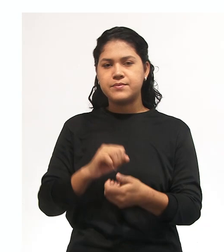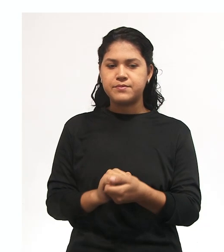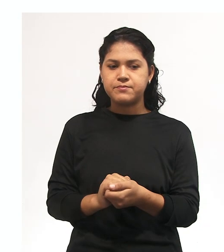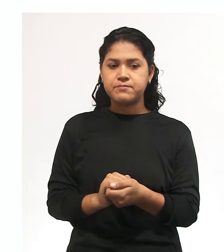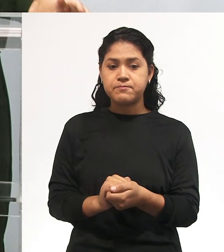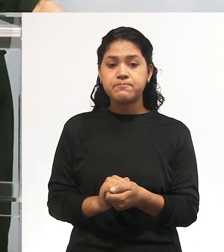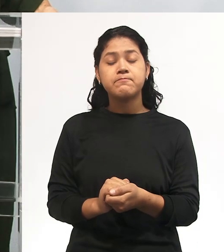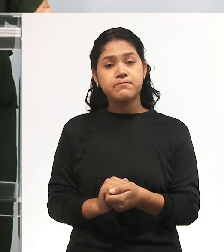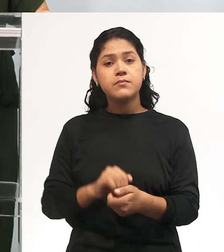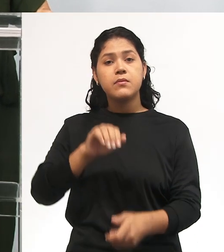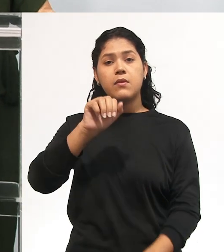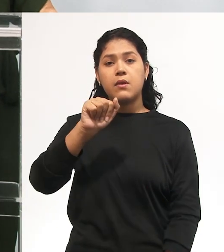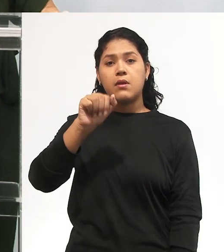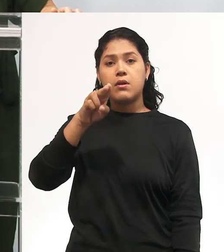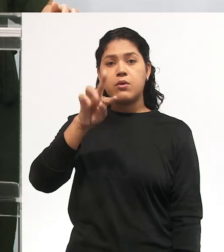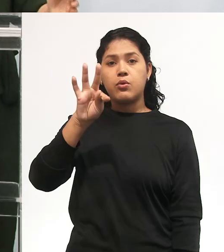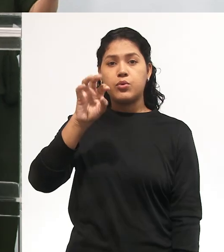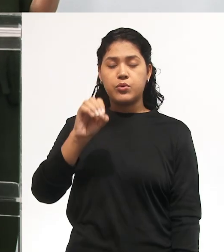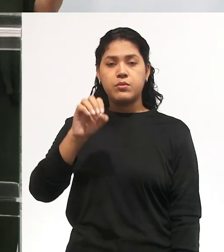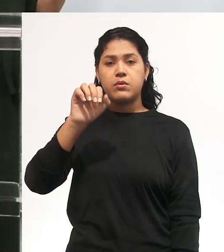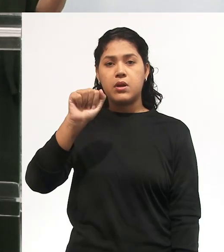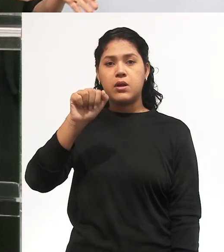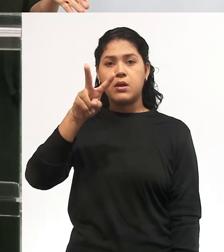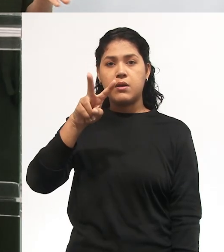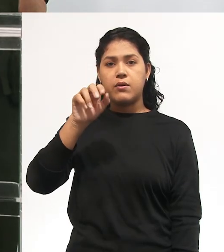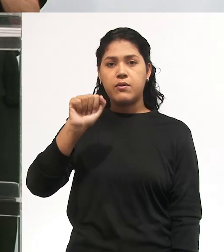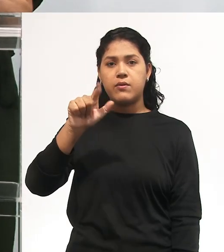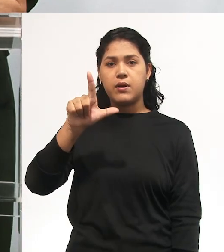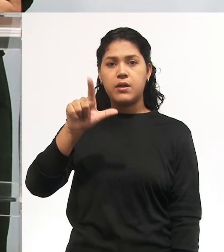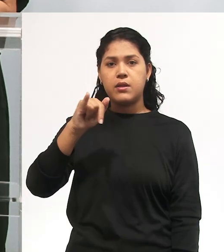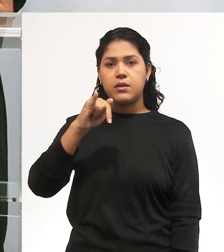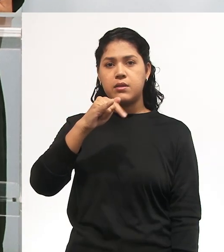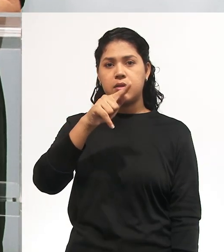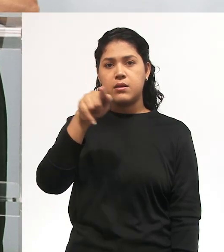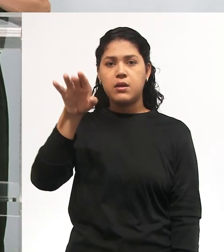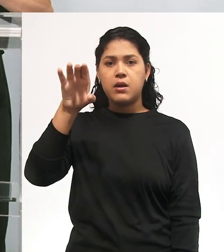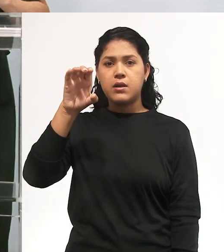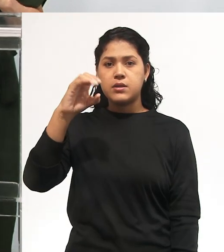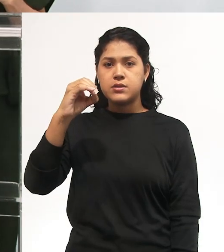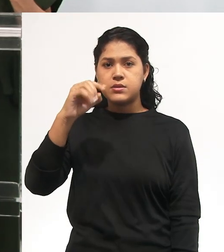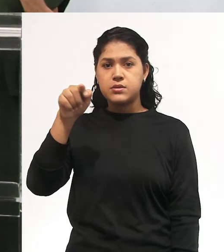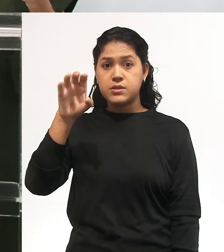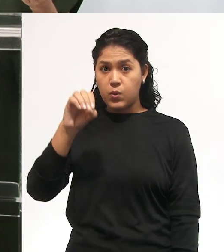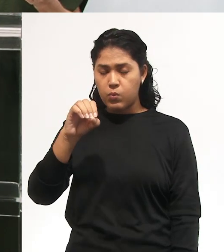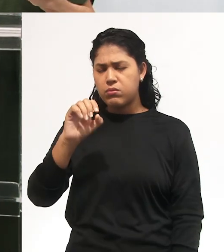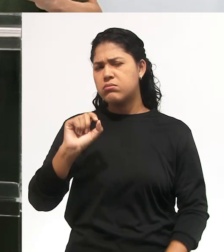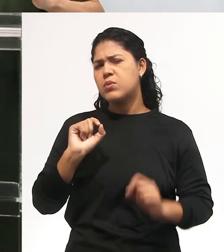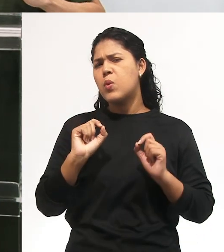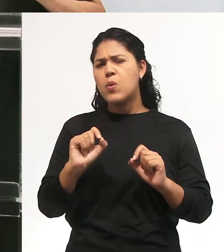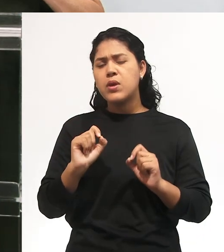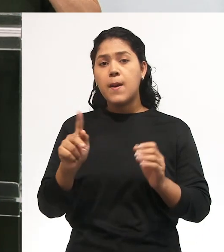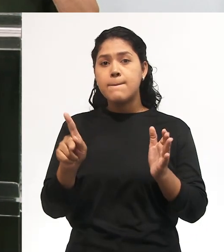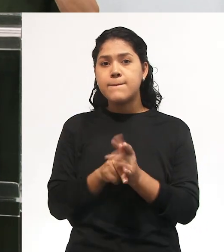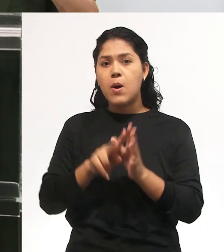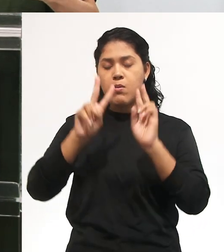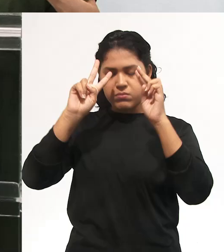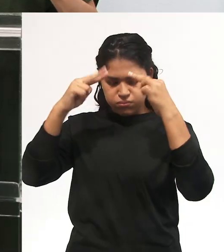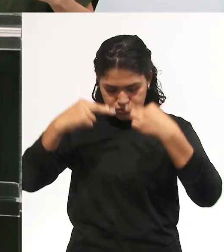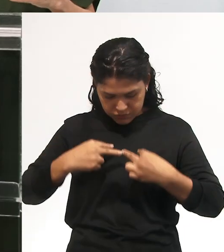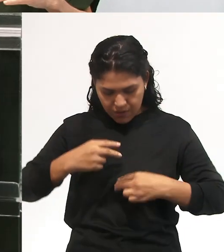se autoavalie, que veja o que ele deu conta, o que ele não deu conta, e ele próprio